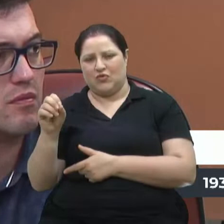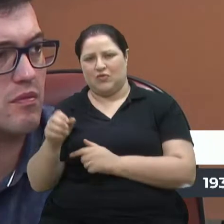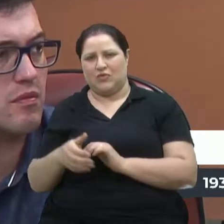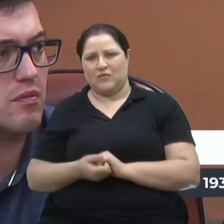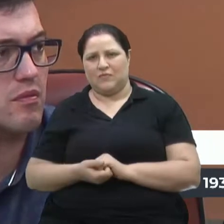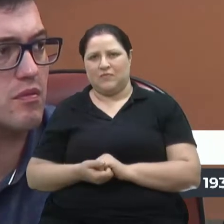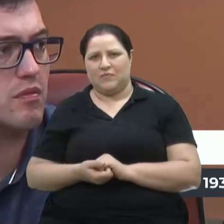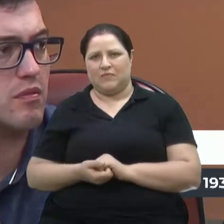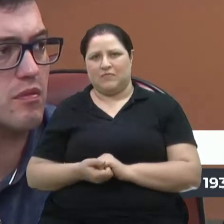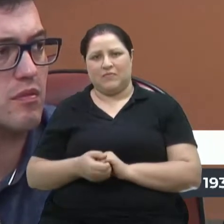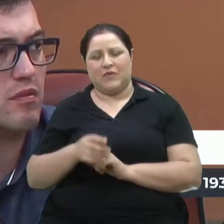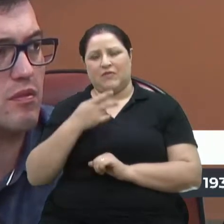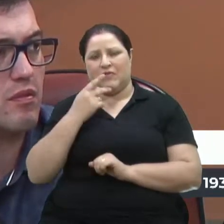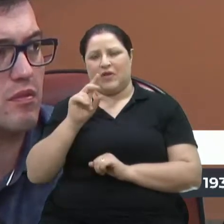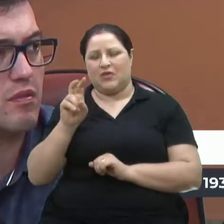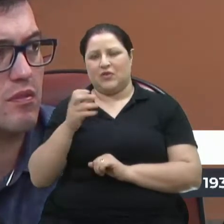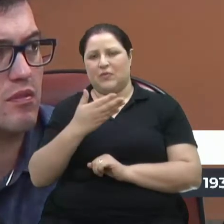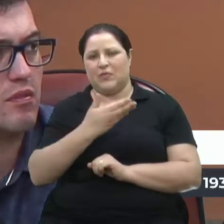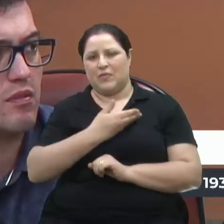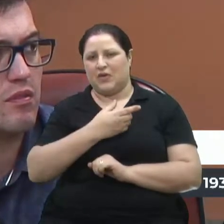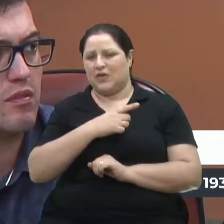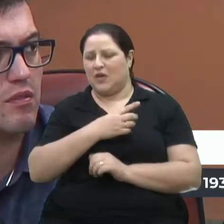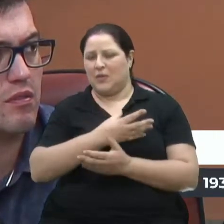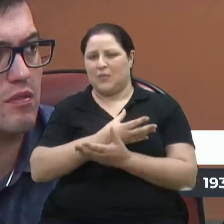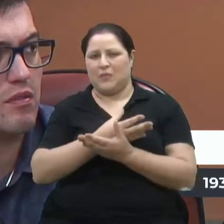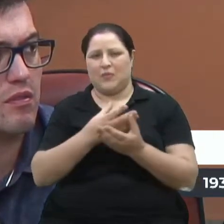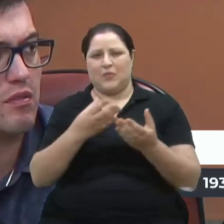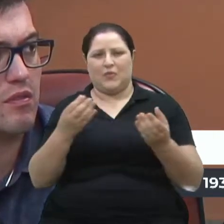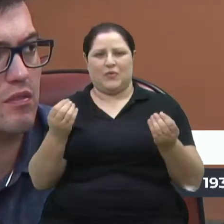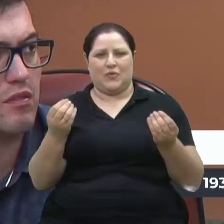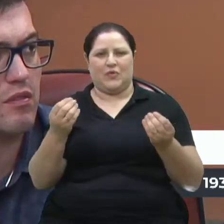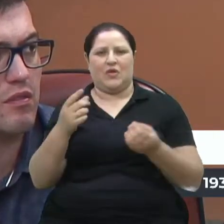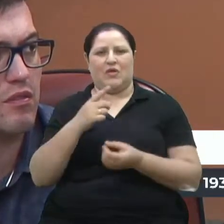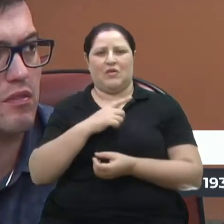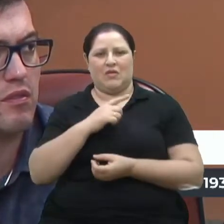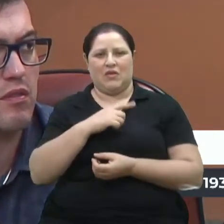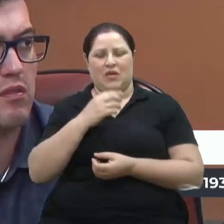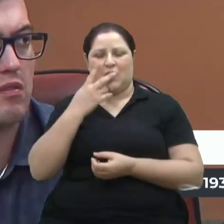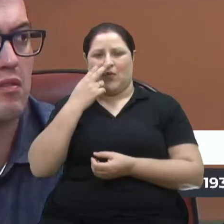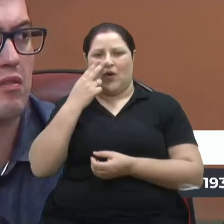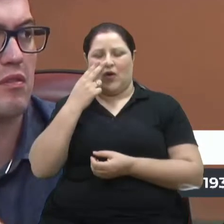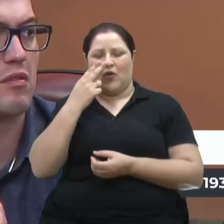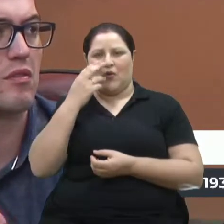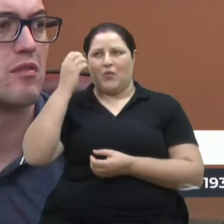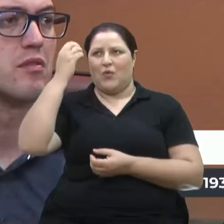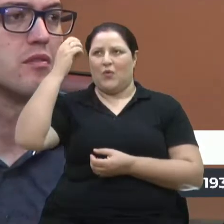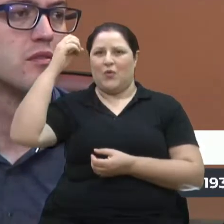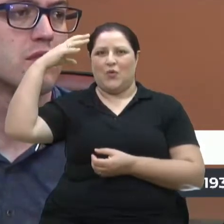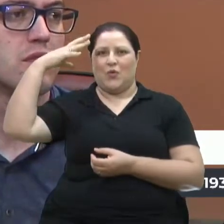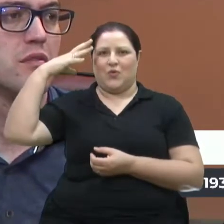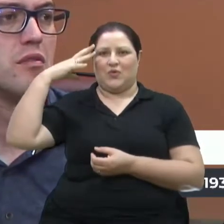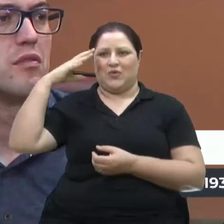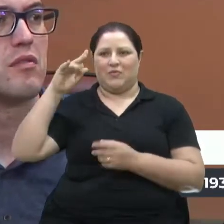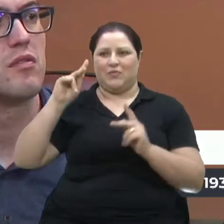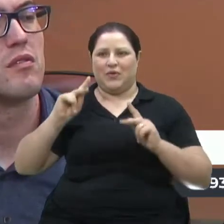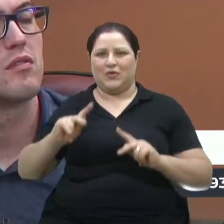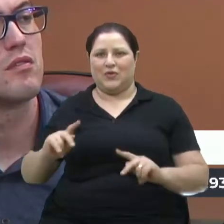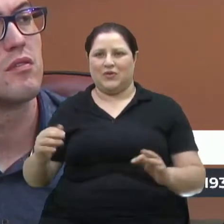E por falar em amigos, o Guilherme tinha muitos. Ele tinha uma luz que atraía as pessoas. E apesar